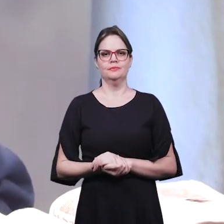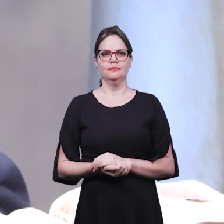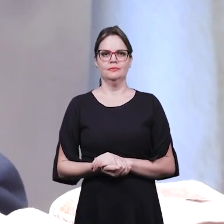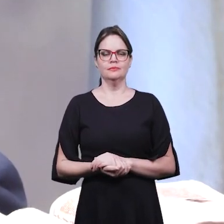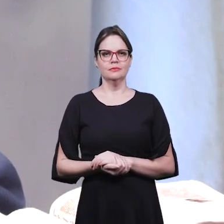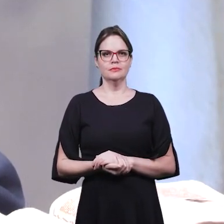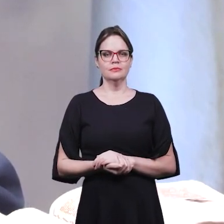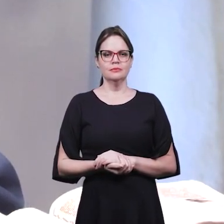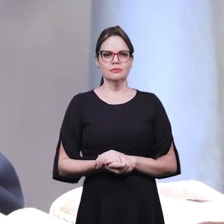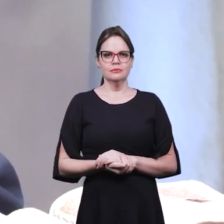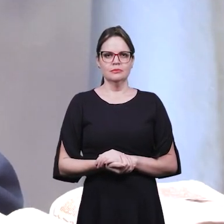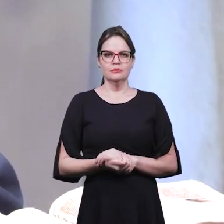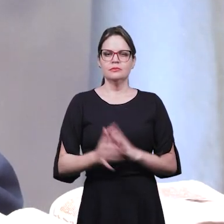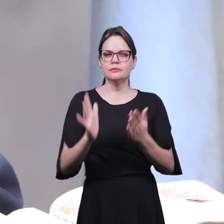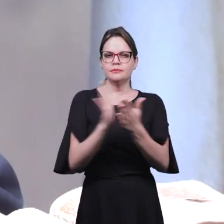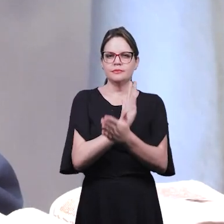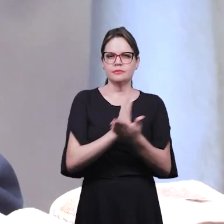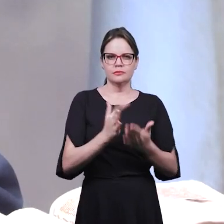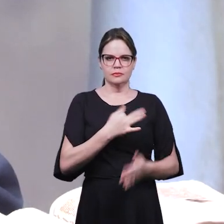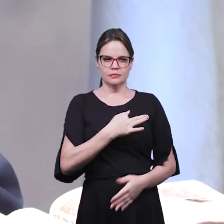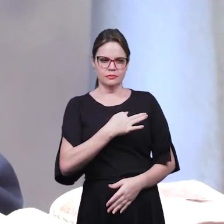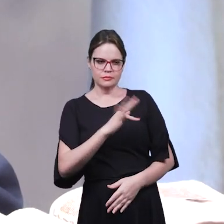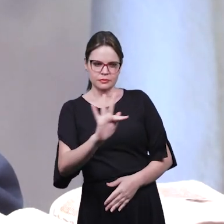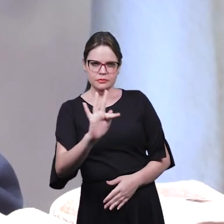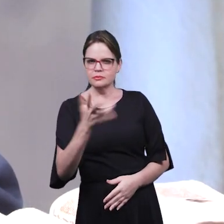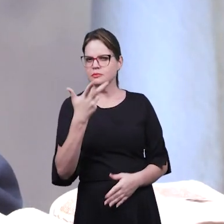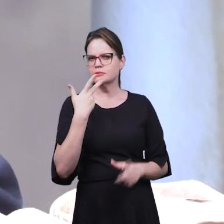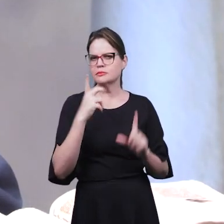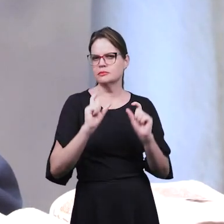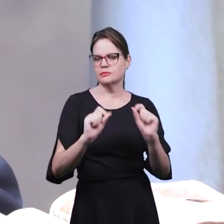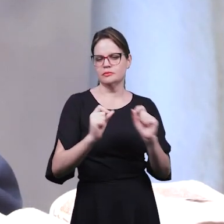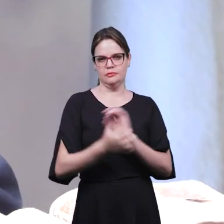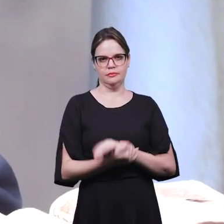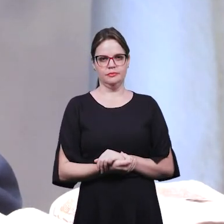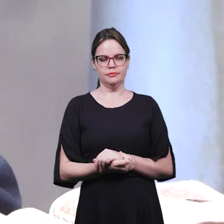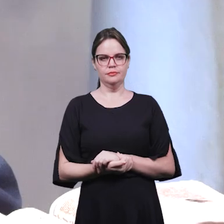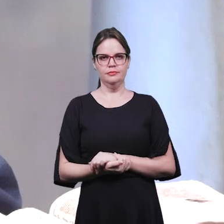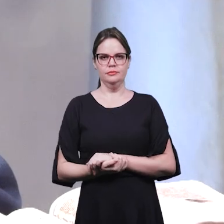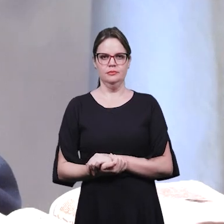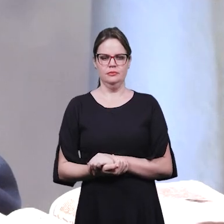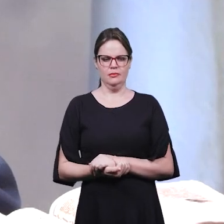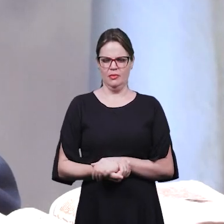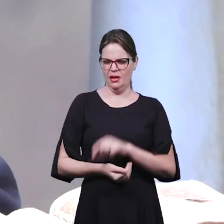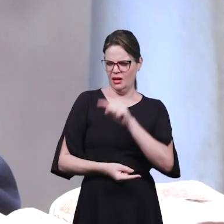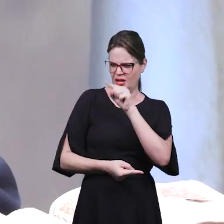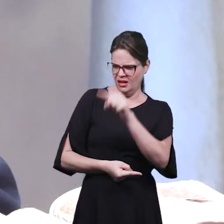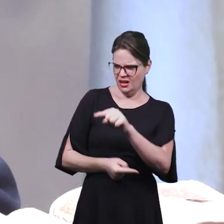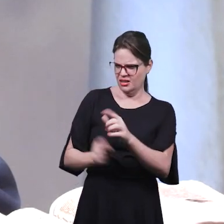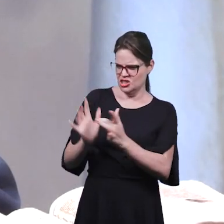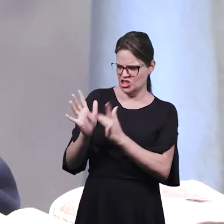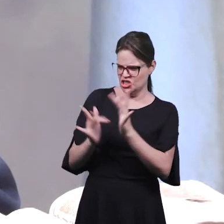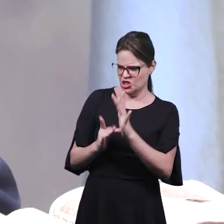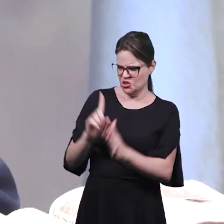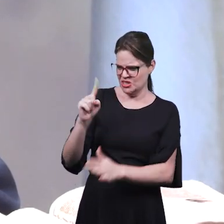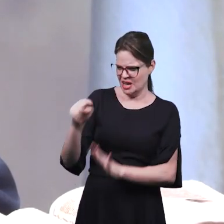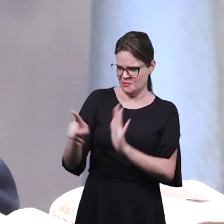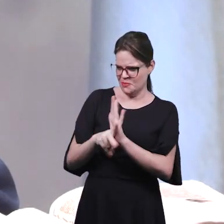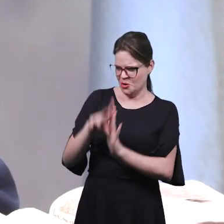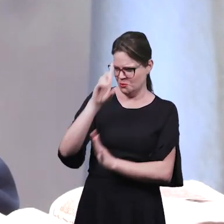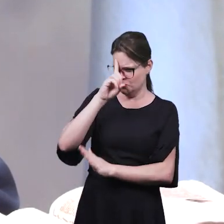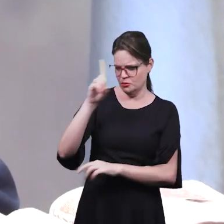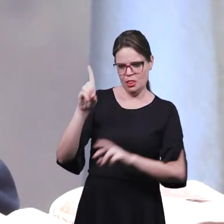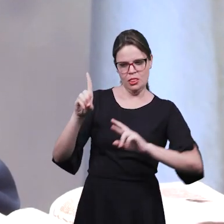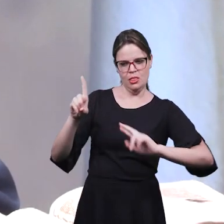aí falaram assim, ó, e alguns fariseus dizendo, 9,16, este homem não é de Deus, pois não guarda o